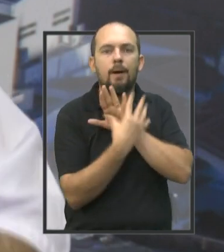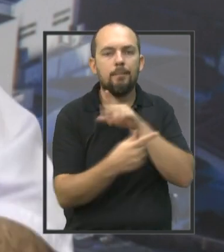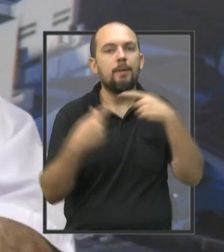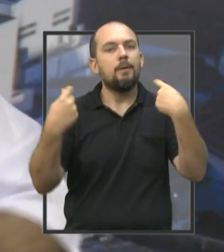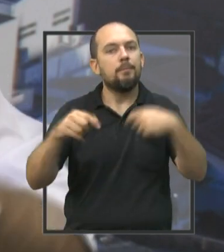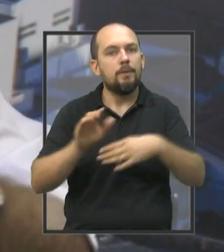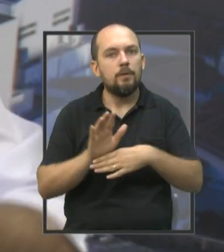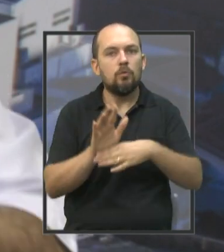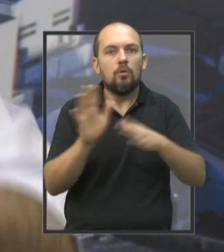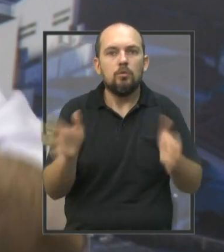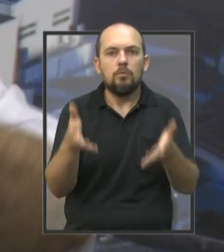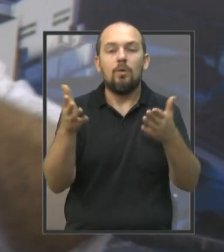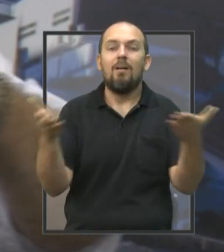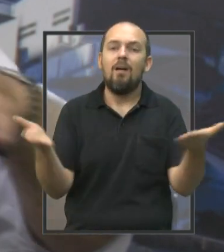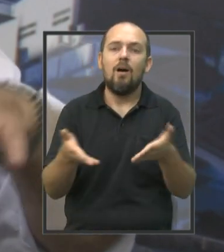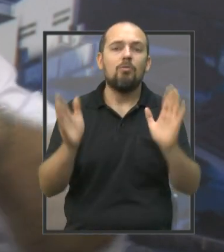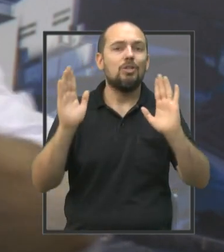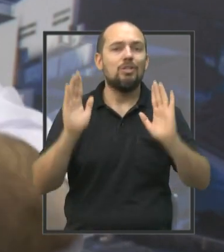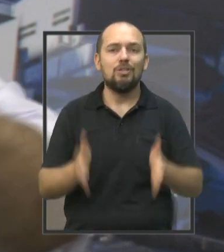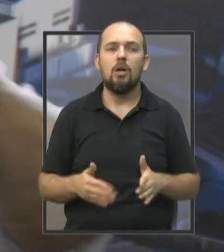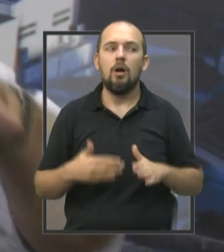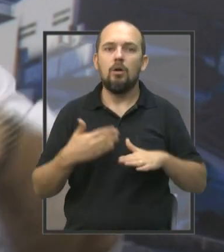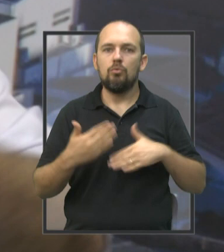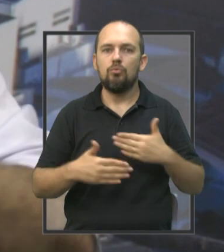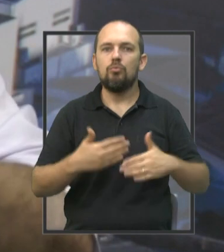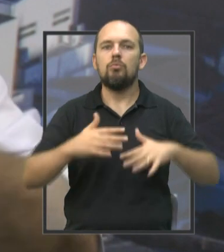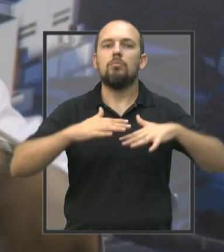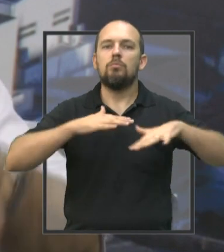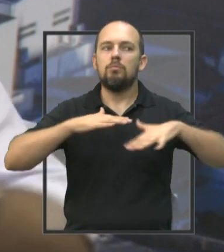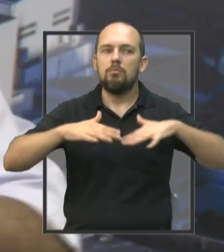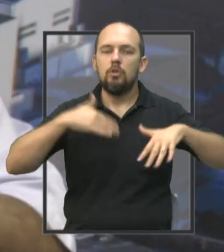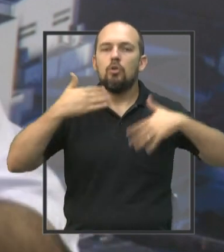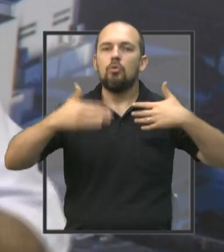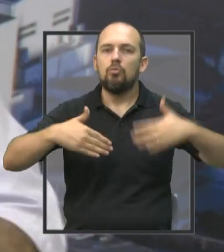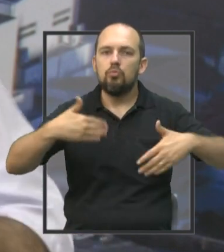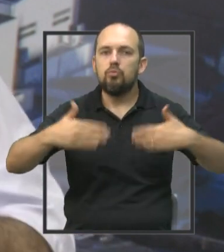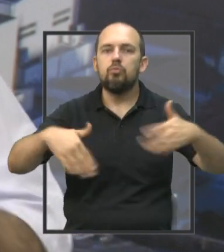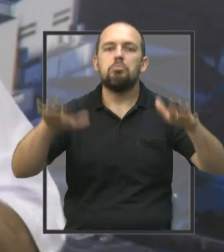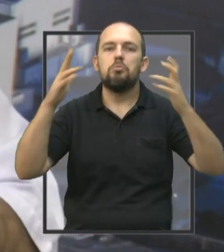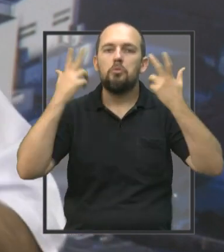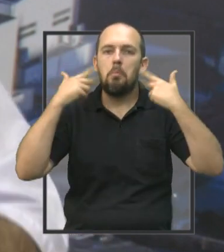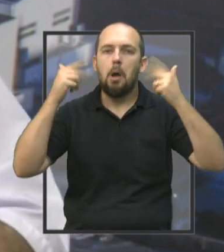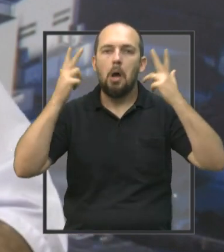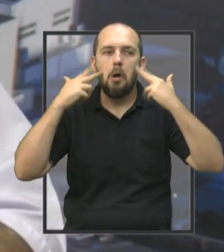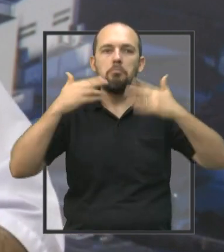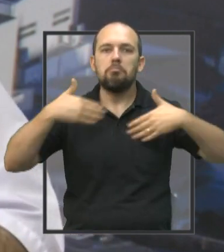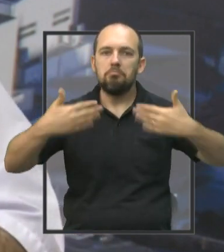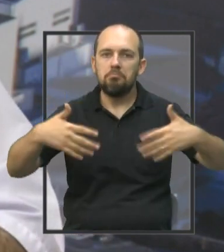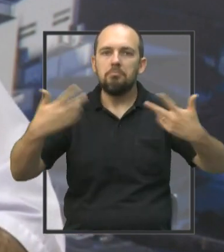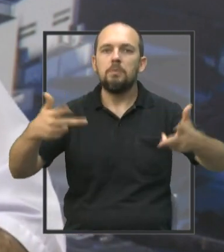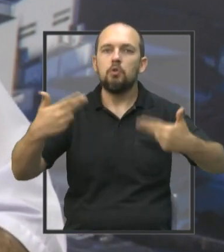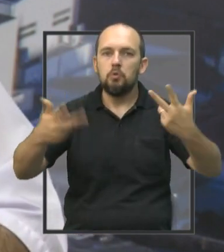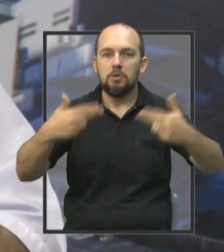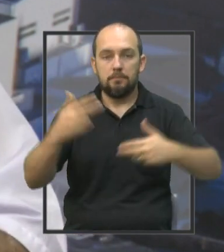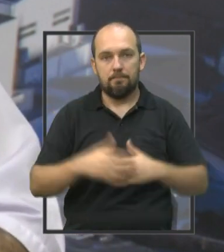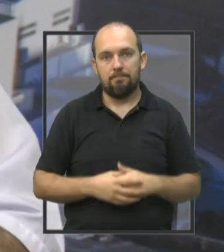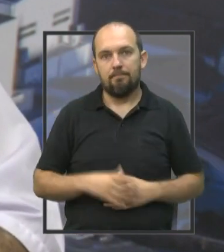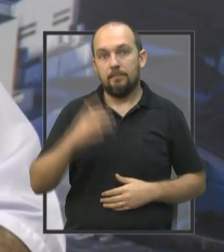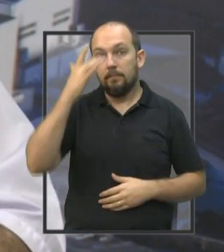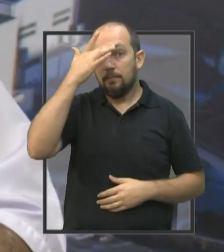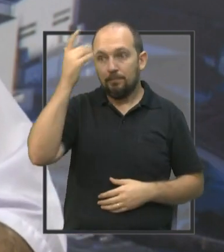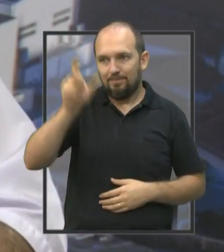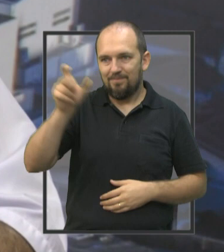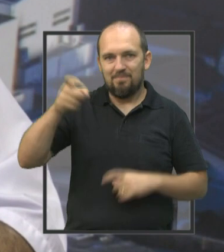para estimular. Agora já entrou num ritmo praticamente normal. E as pessoas estão começando, os